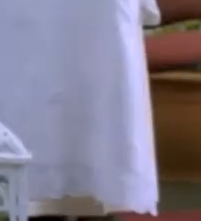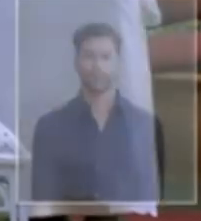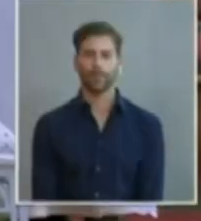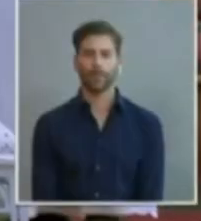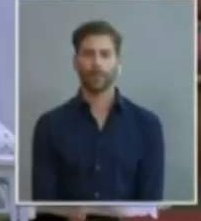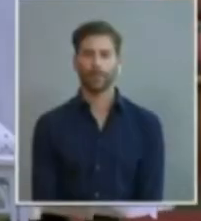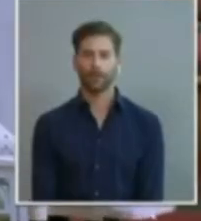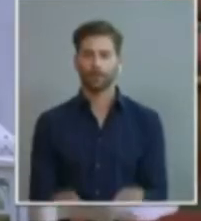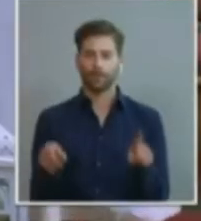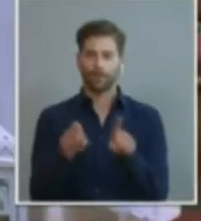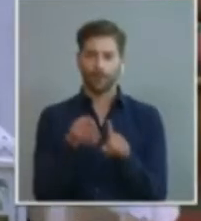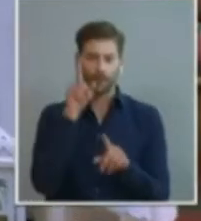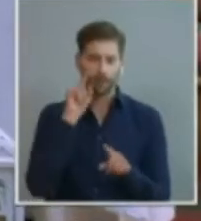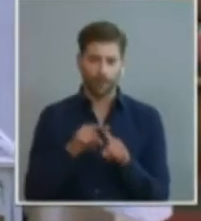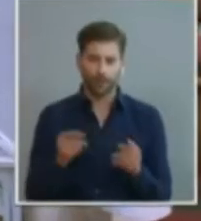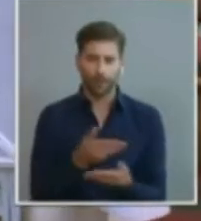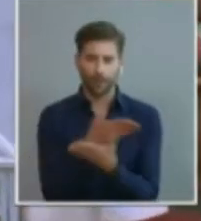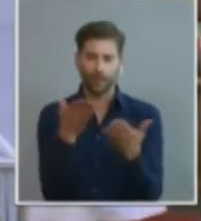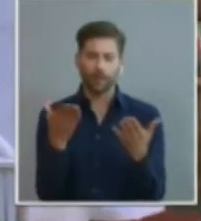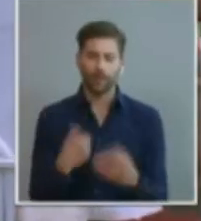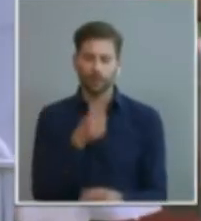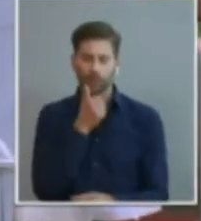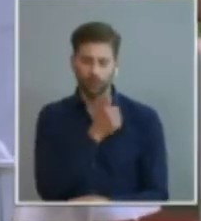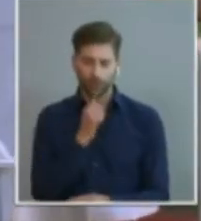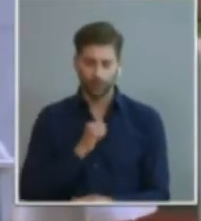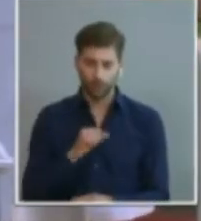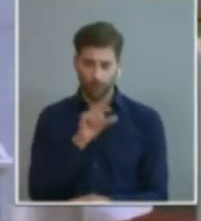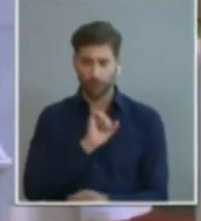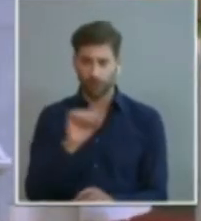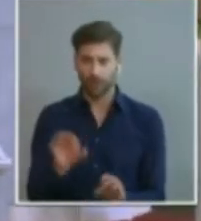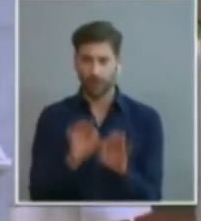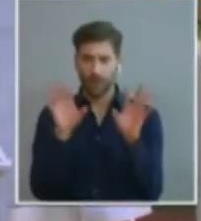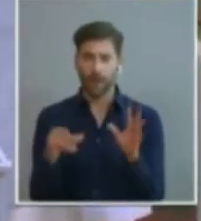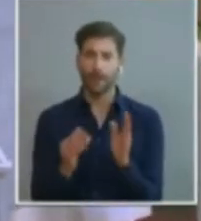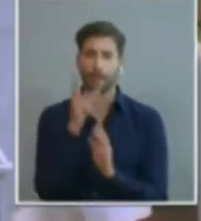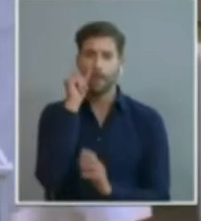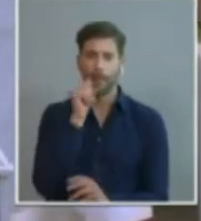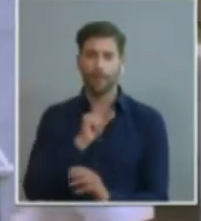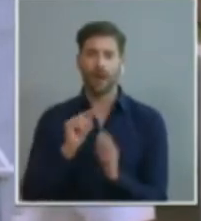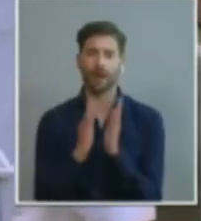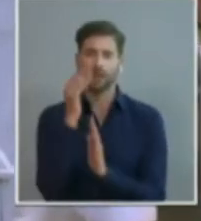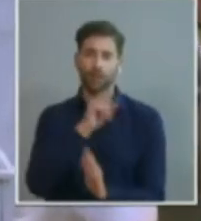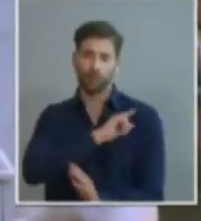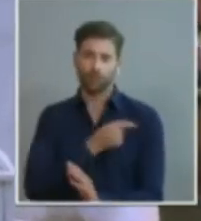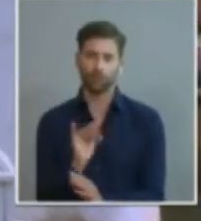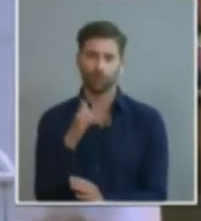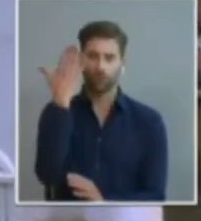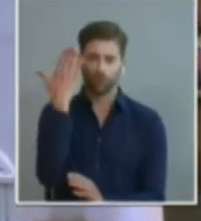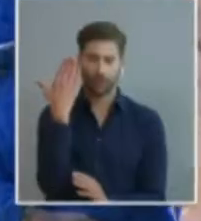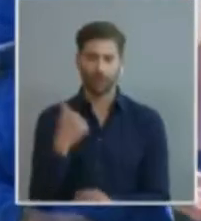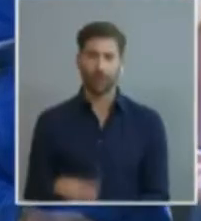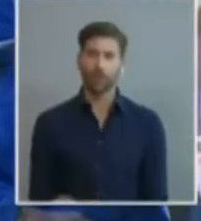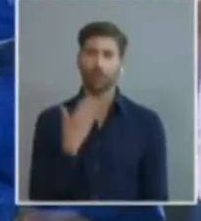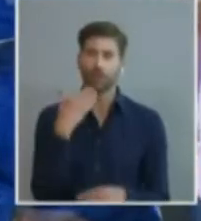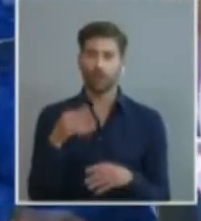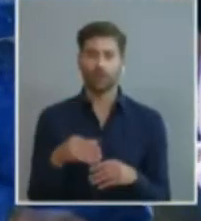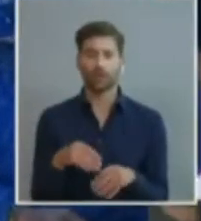Orai, irmãos e irmãs, para que este meio vosso sacrifício seja aceito por Deus Pai Todo-Poderoso.